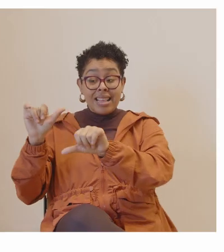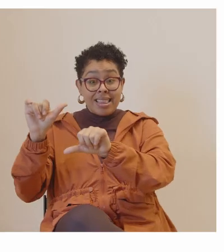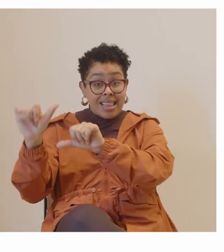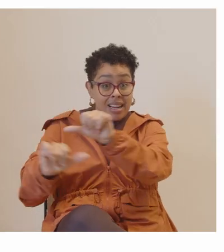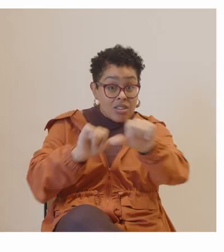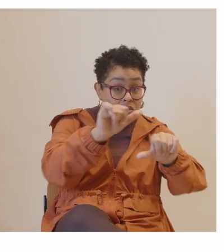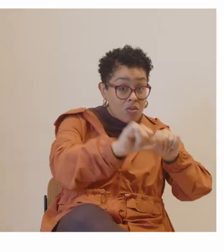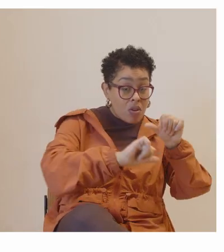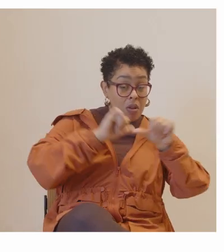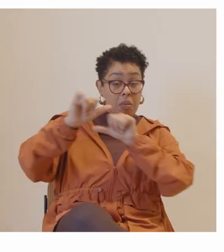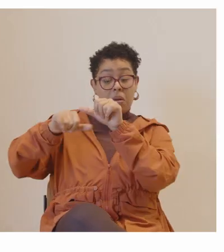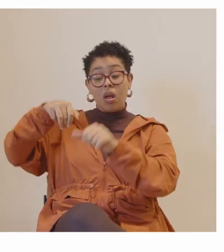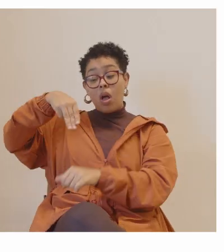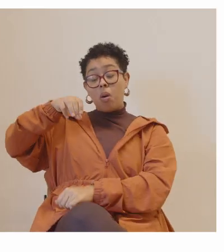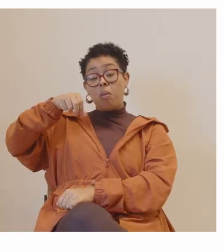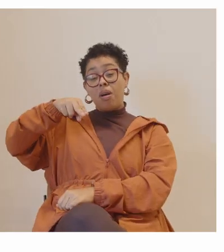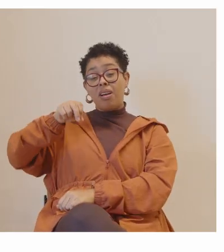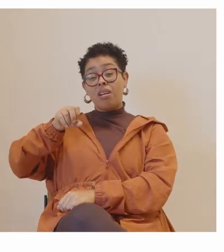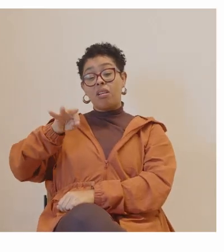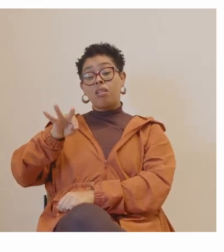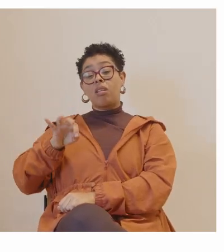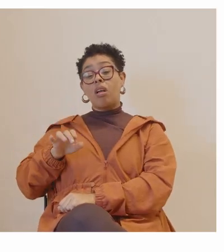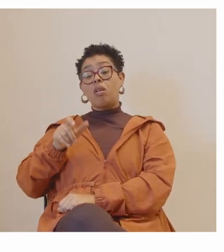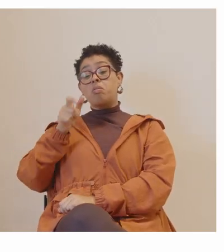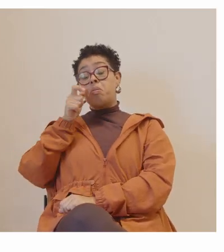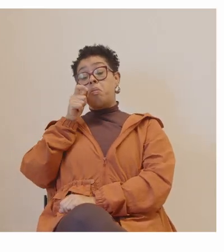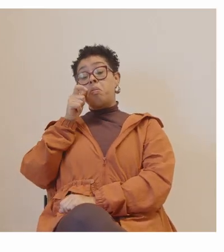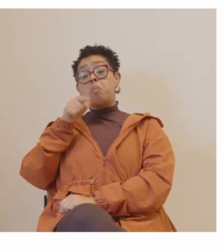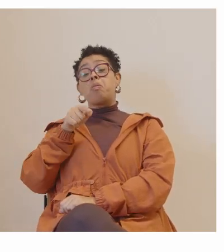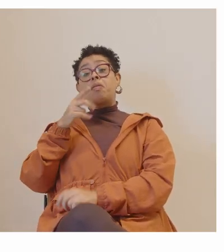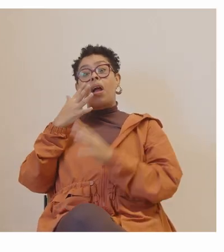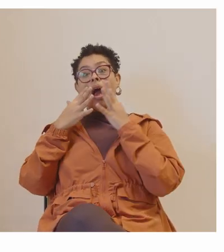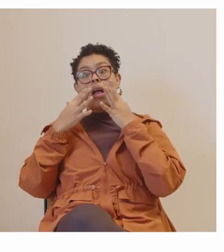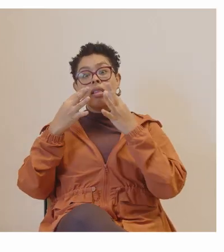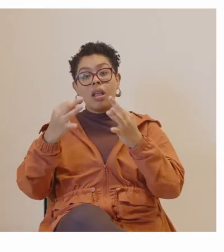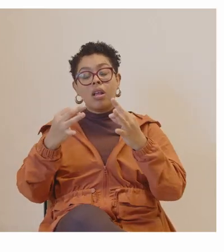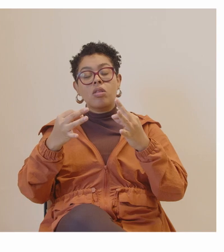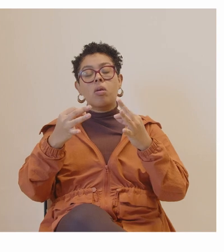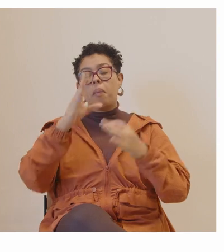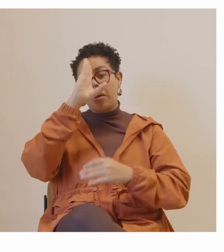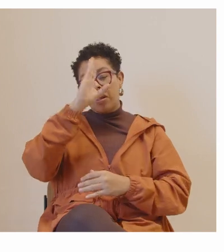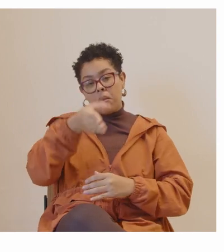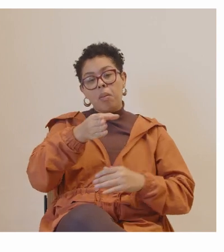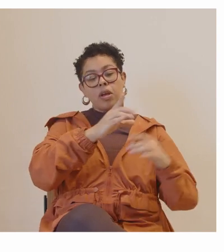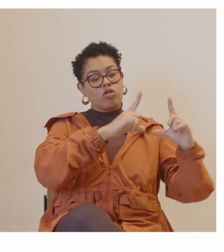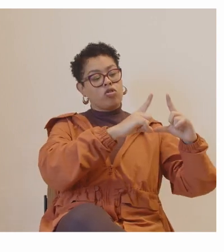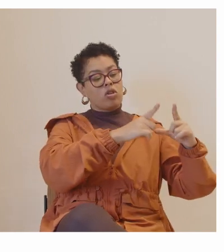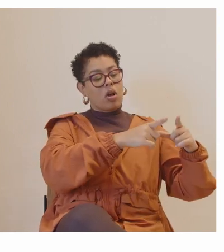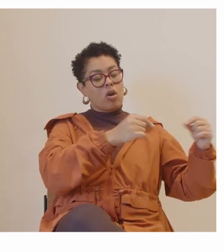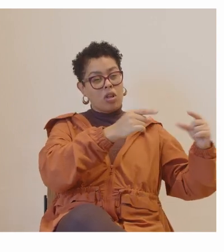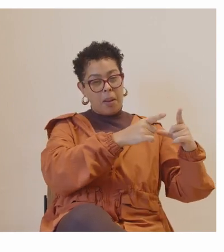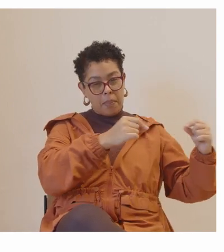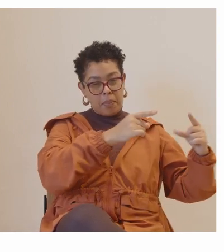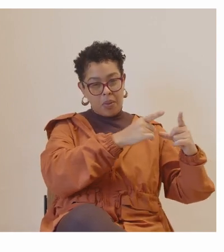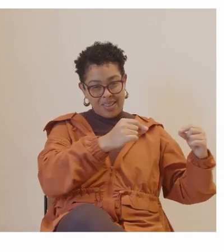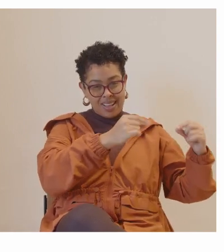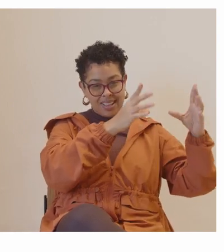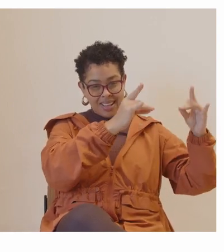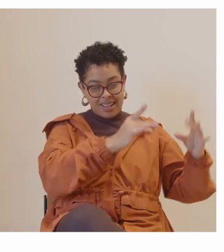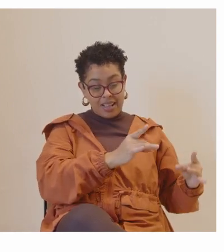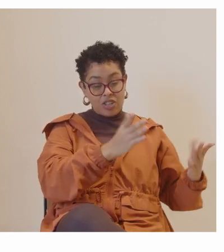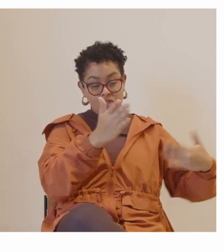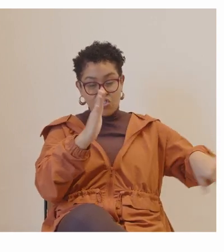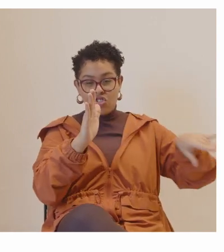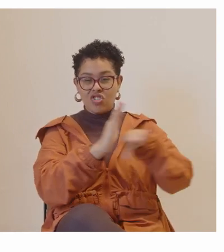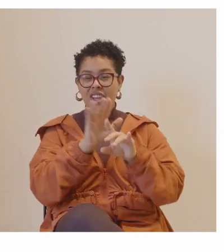chegada desses objetos da cultura japonesa. Isso é um retrato que ele apresenta, na verdade, isso é uma figura que ele